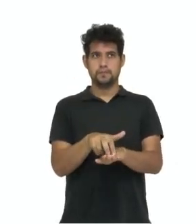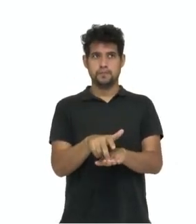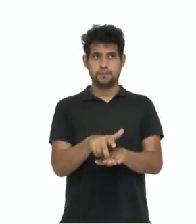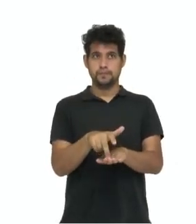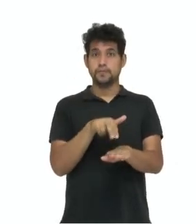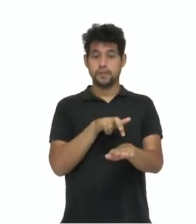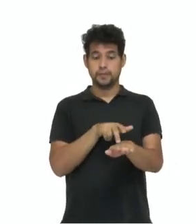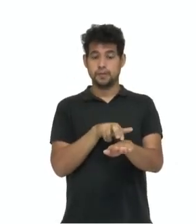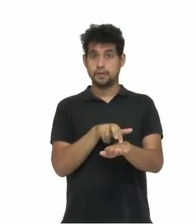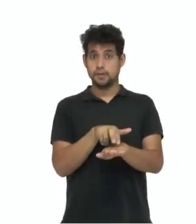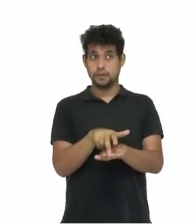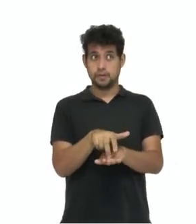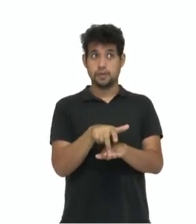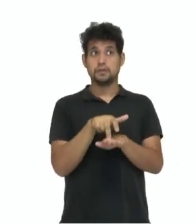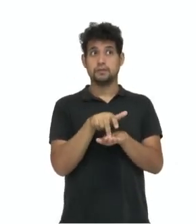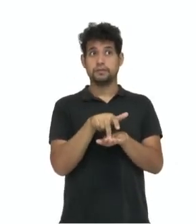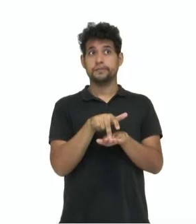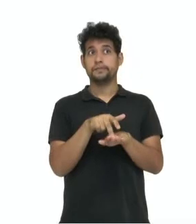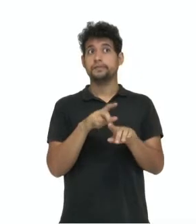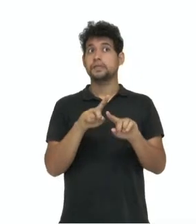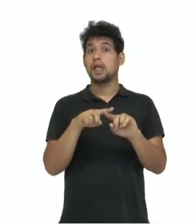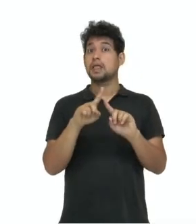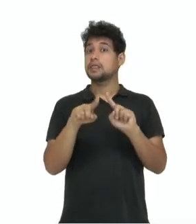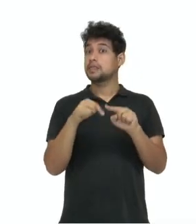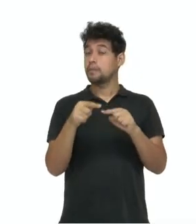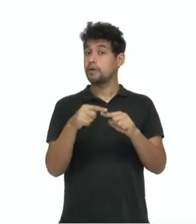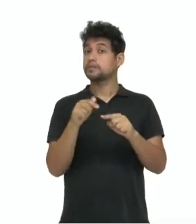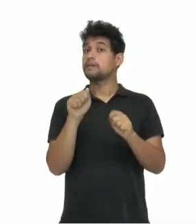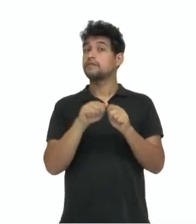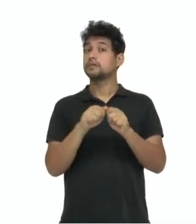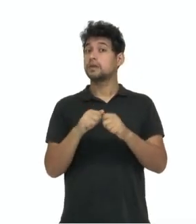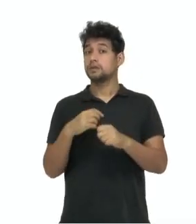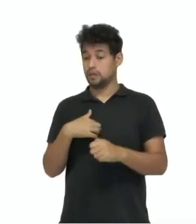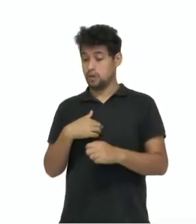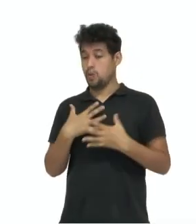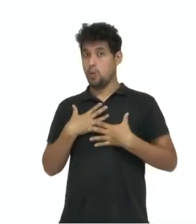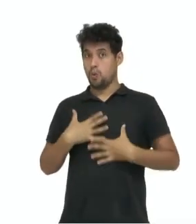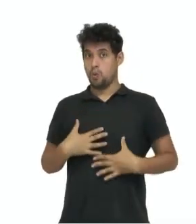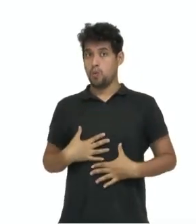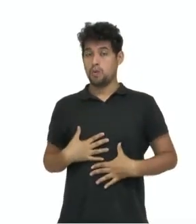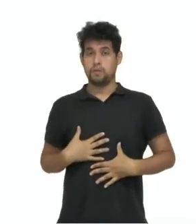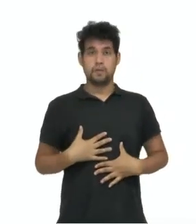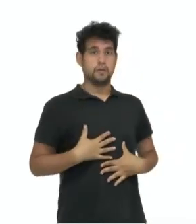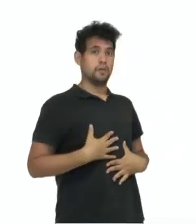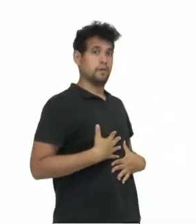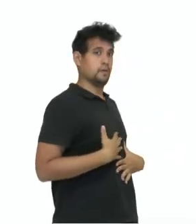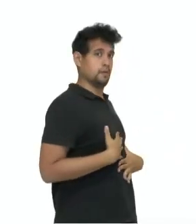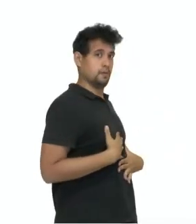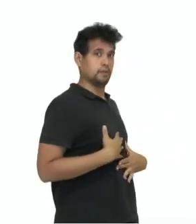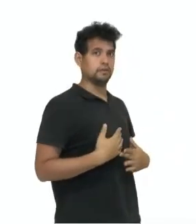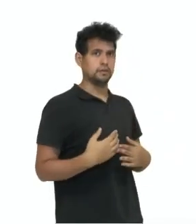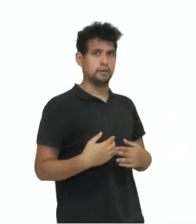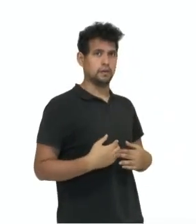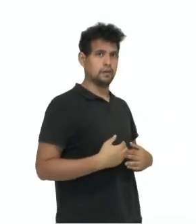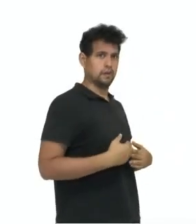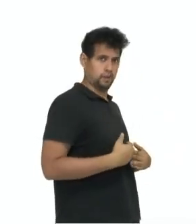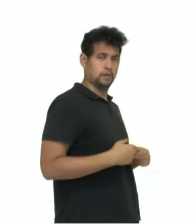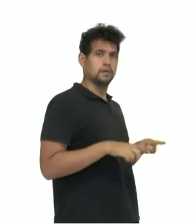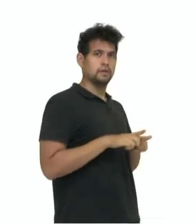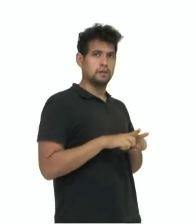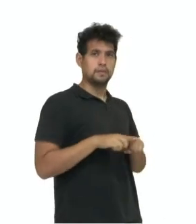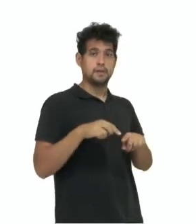linha de lançamento. Depois ele gira o corpo, principalmente o quadril, abre um pouco mais